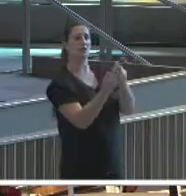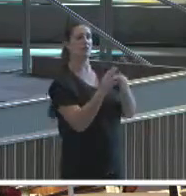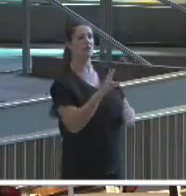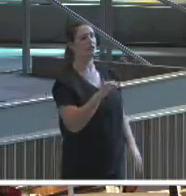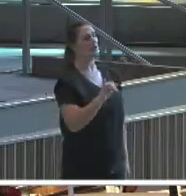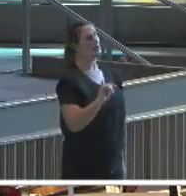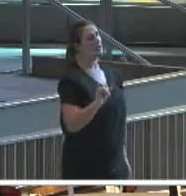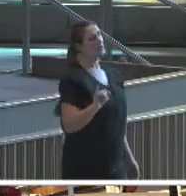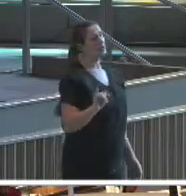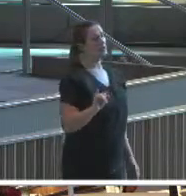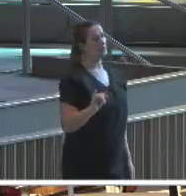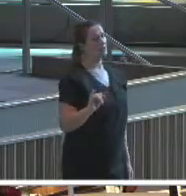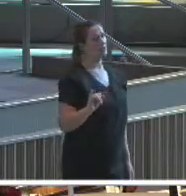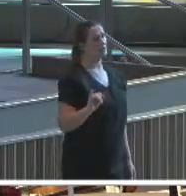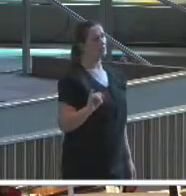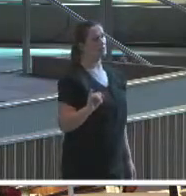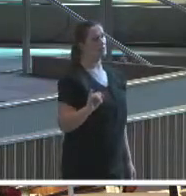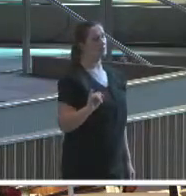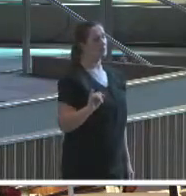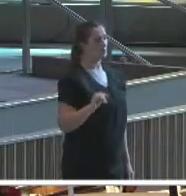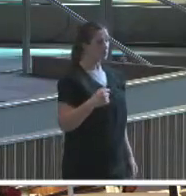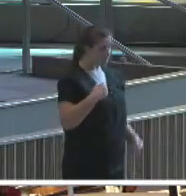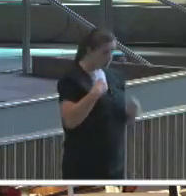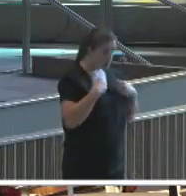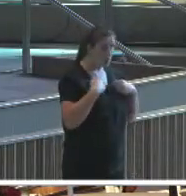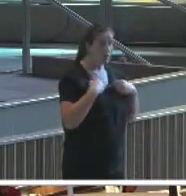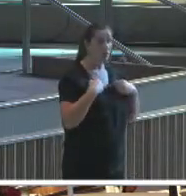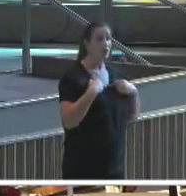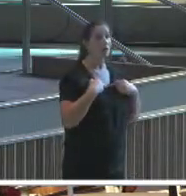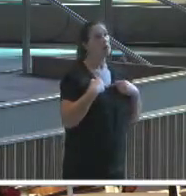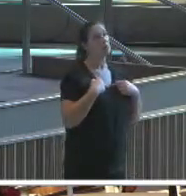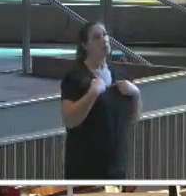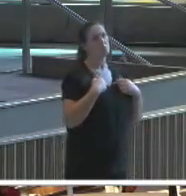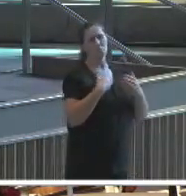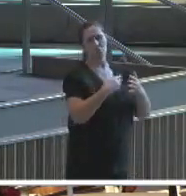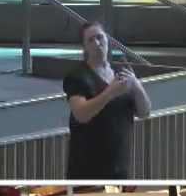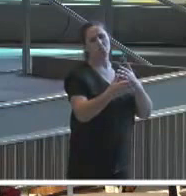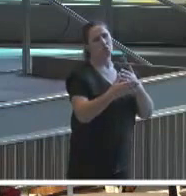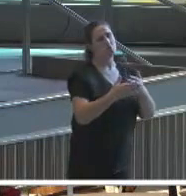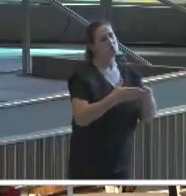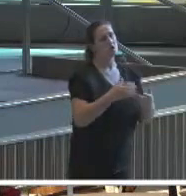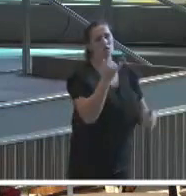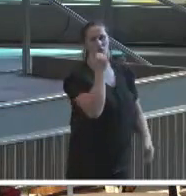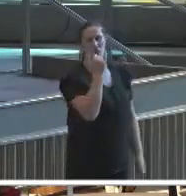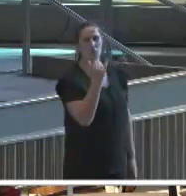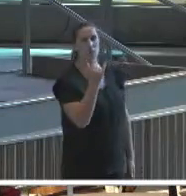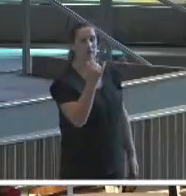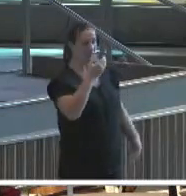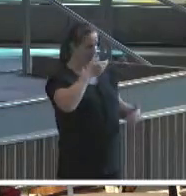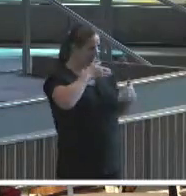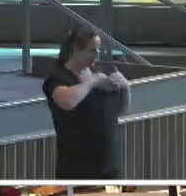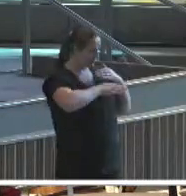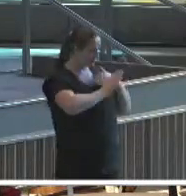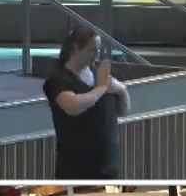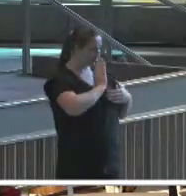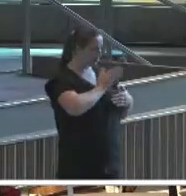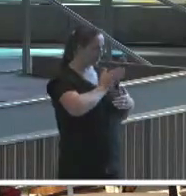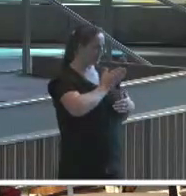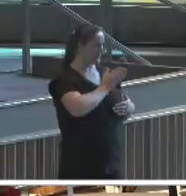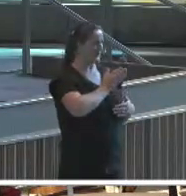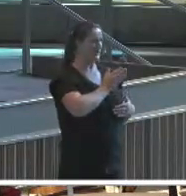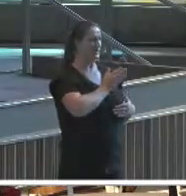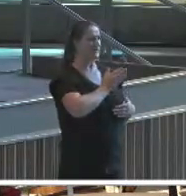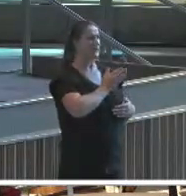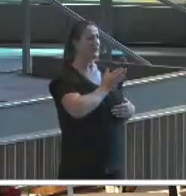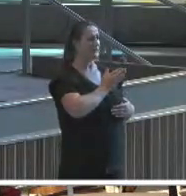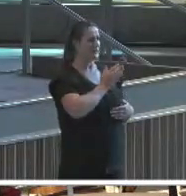com aquilo. Eu posso ter as desculpas que forem, mas lá dentro de mim eu sei quem eu sou.